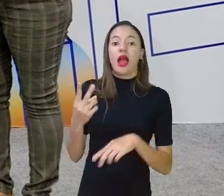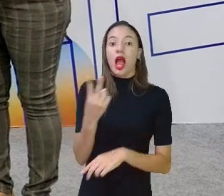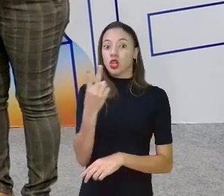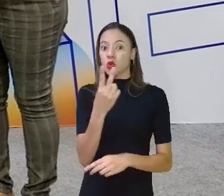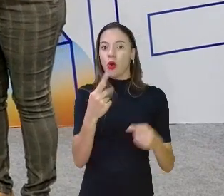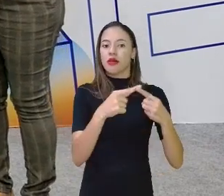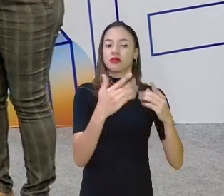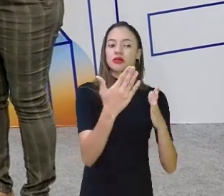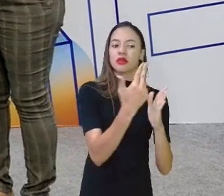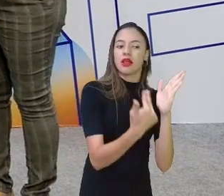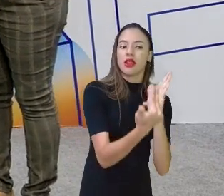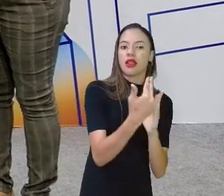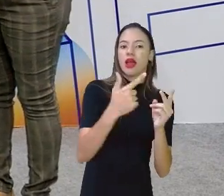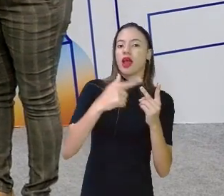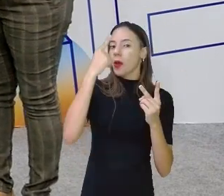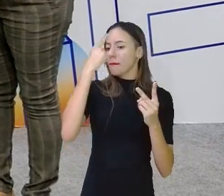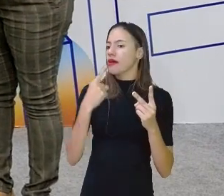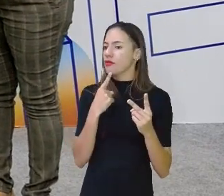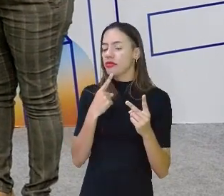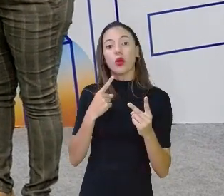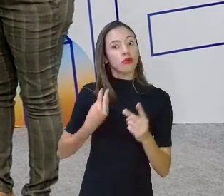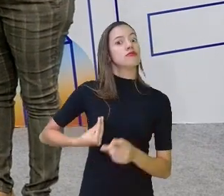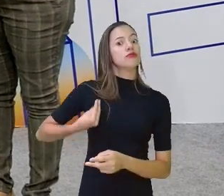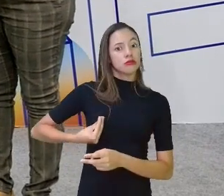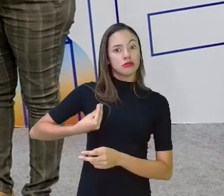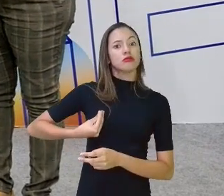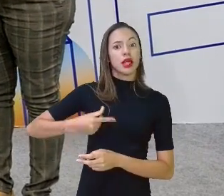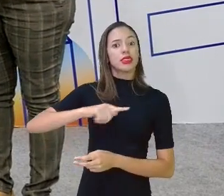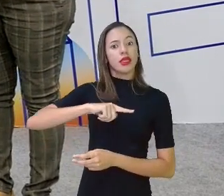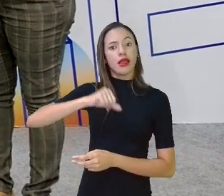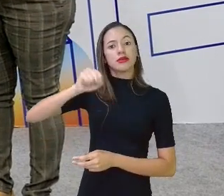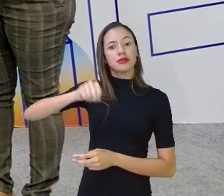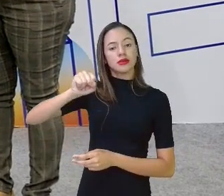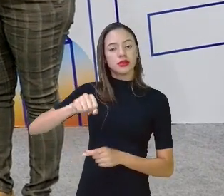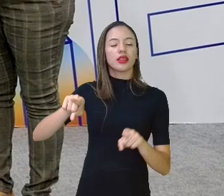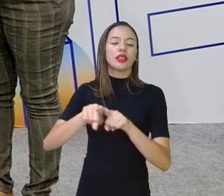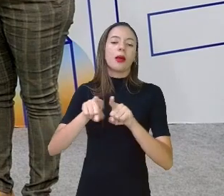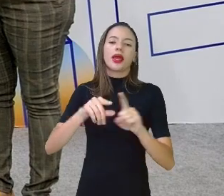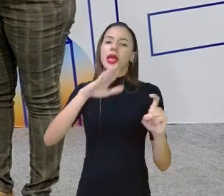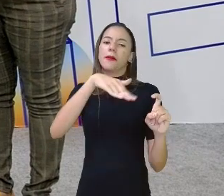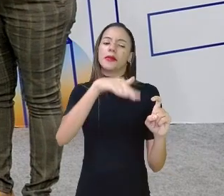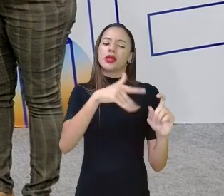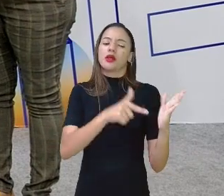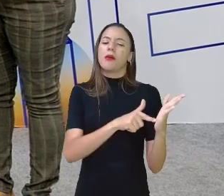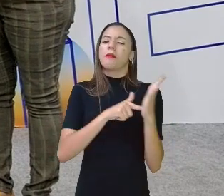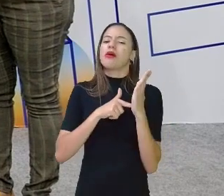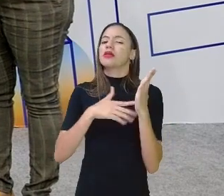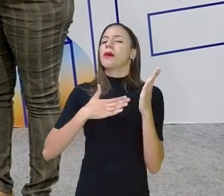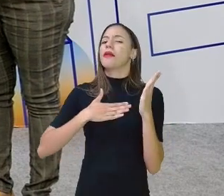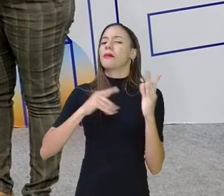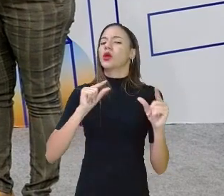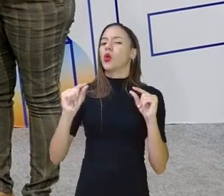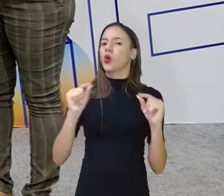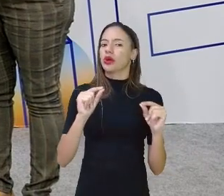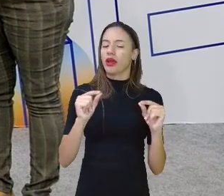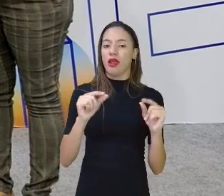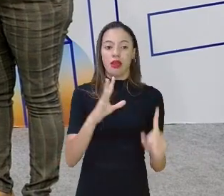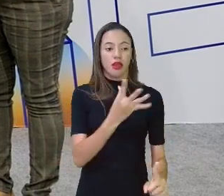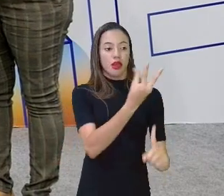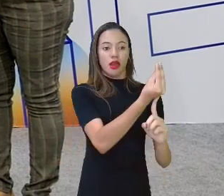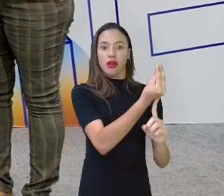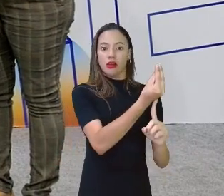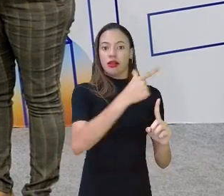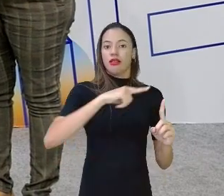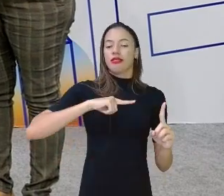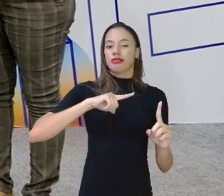né? E o mito nada mais revela para mim do que a arte está intrinsecamente ligada,